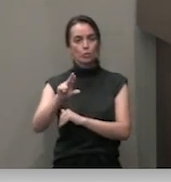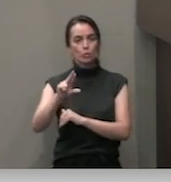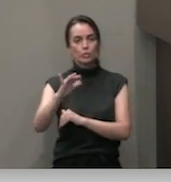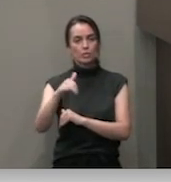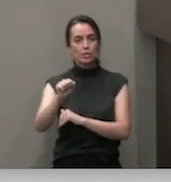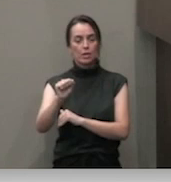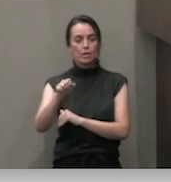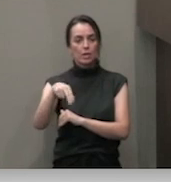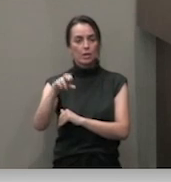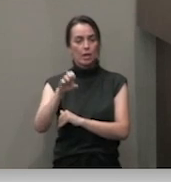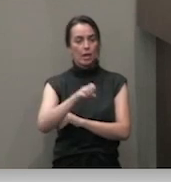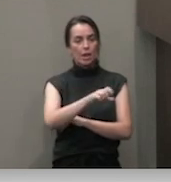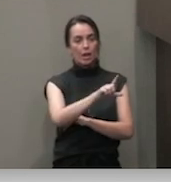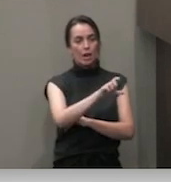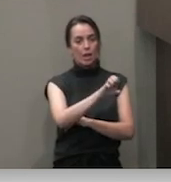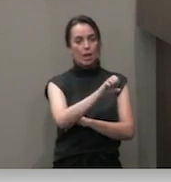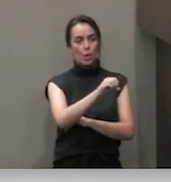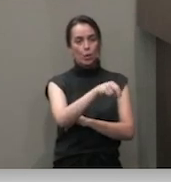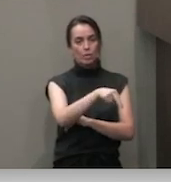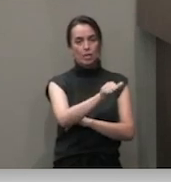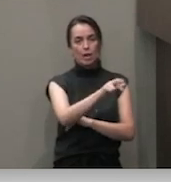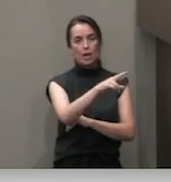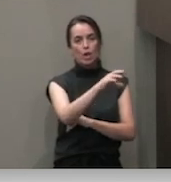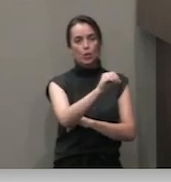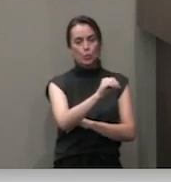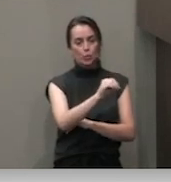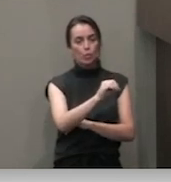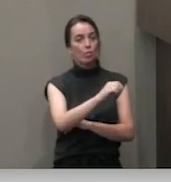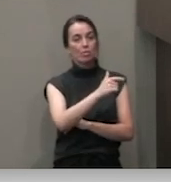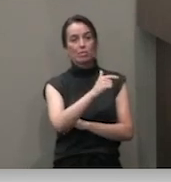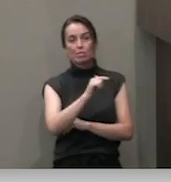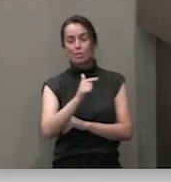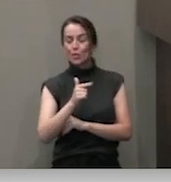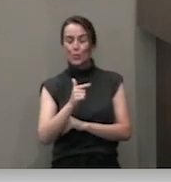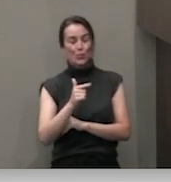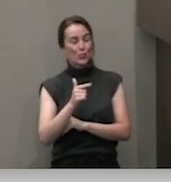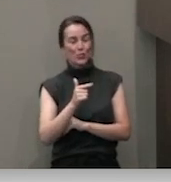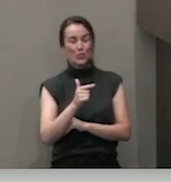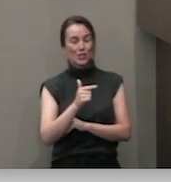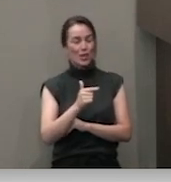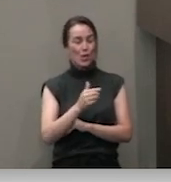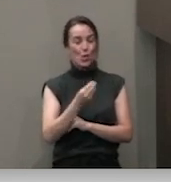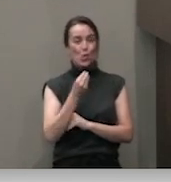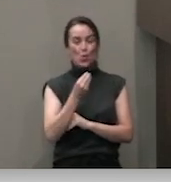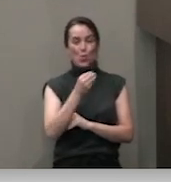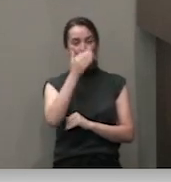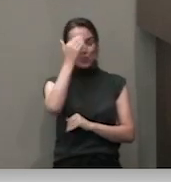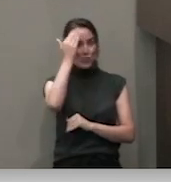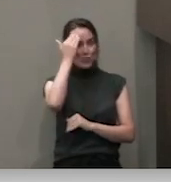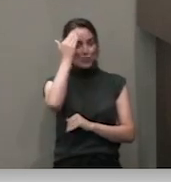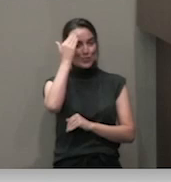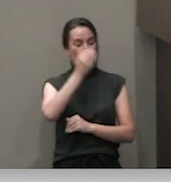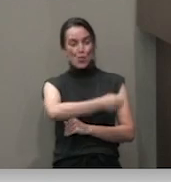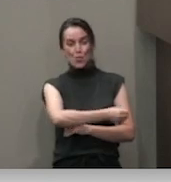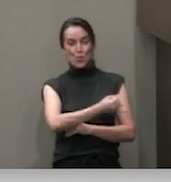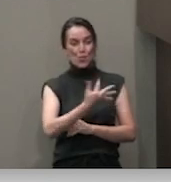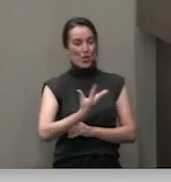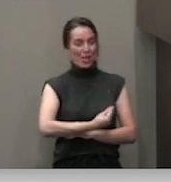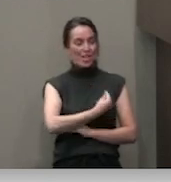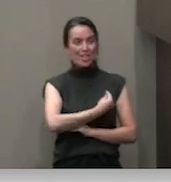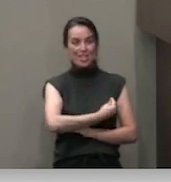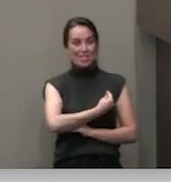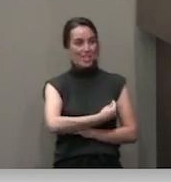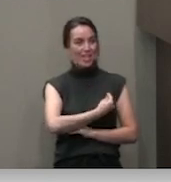Regina não tem a dimensão de quantas vidas não só de